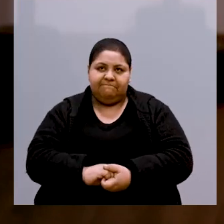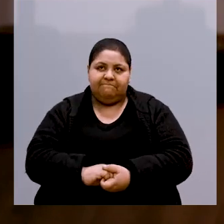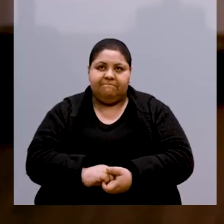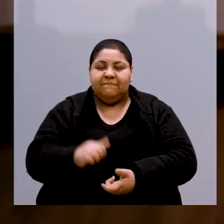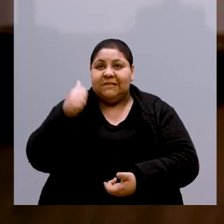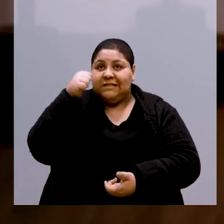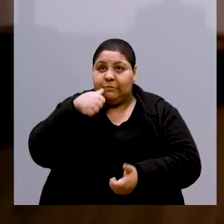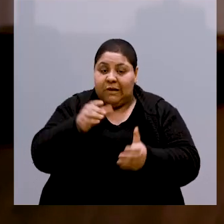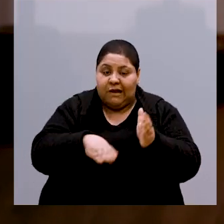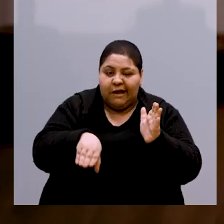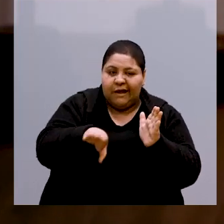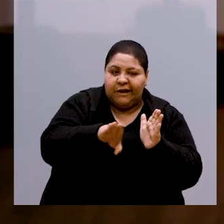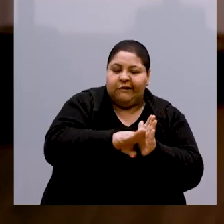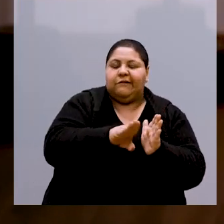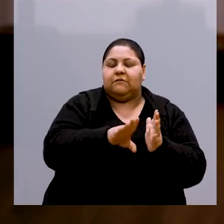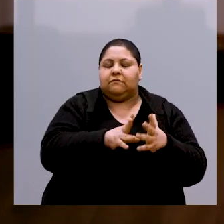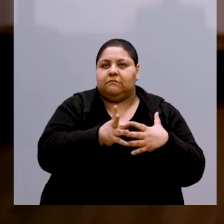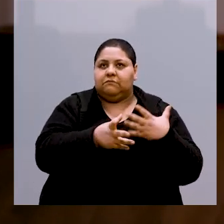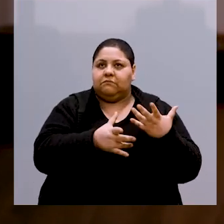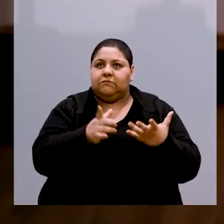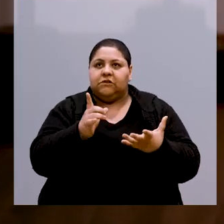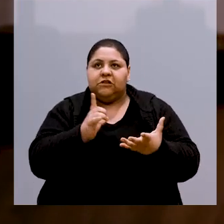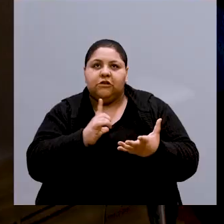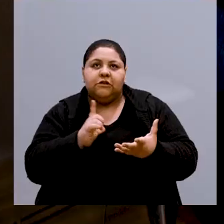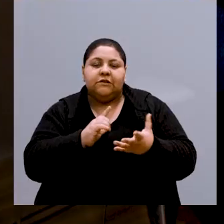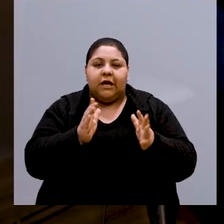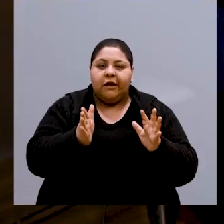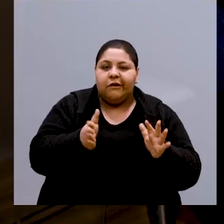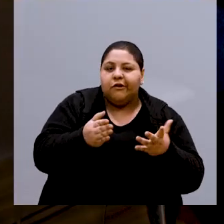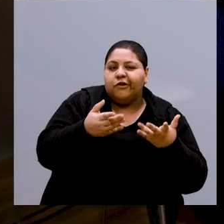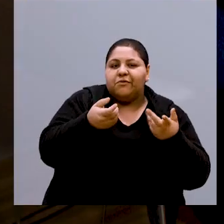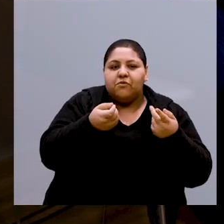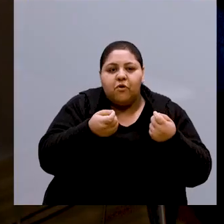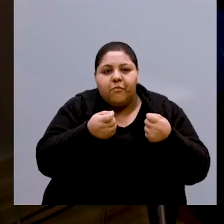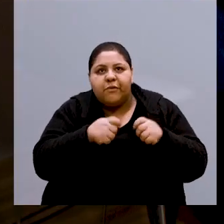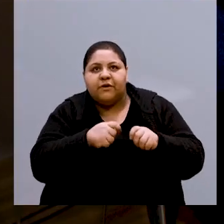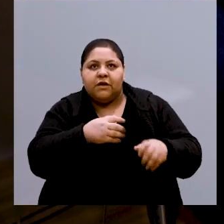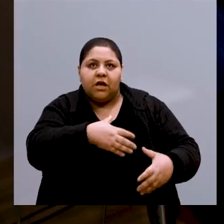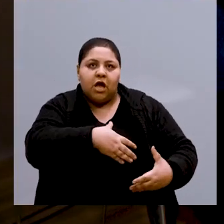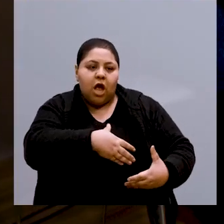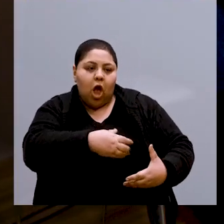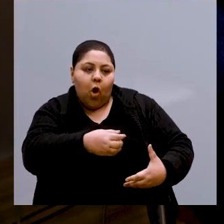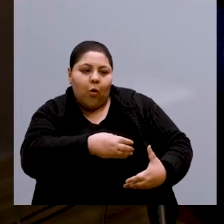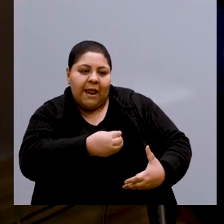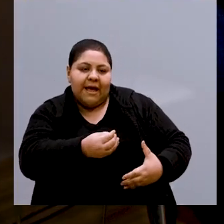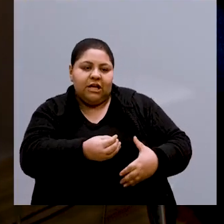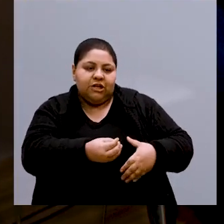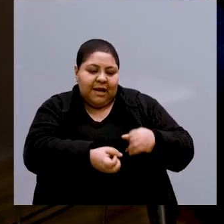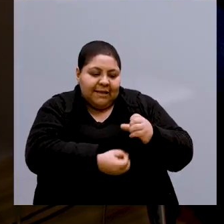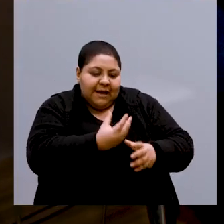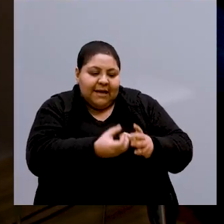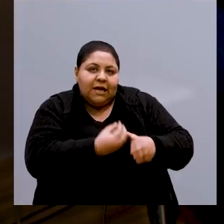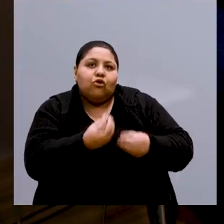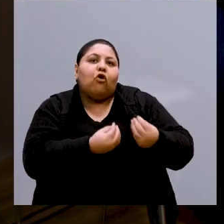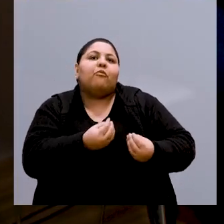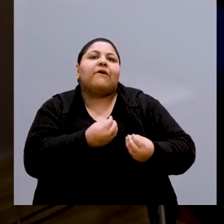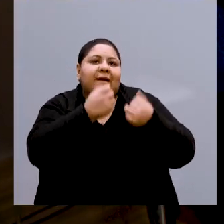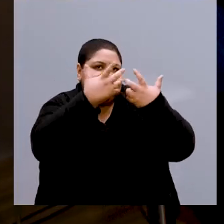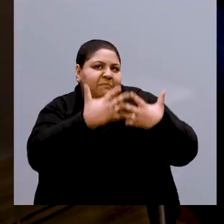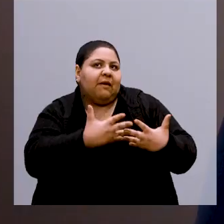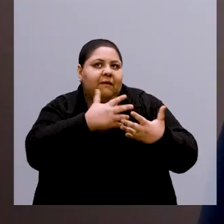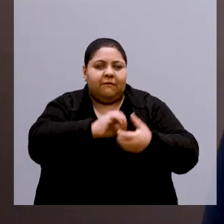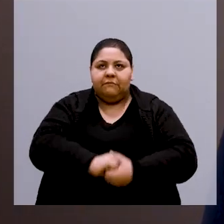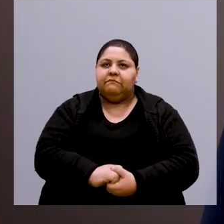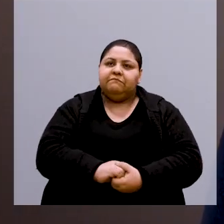isso? Né, quando as mulheres vêm aqui, elas têm um estímulo, não precisa, é o leite que elas estão produzindo?